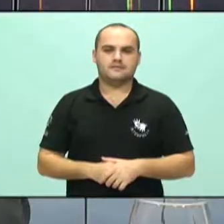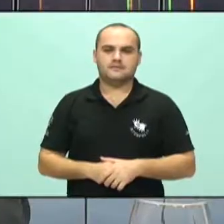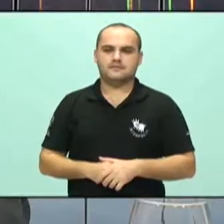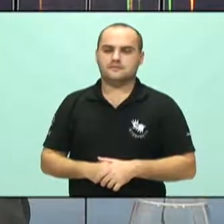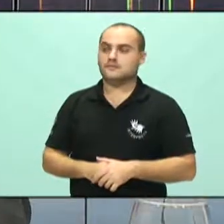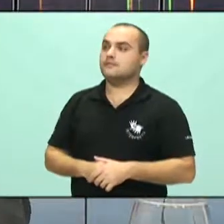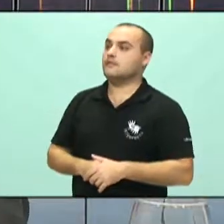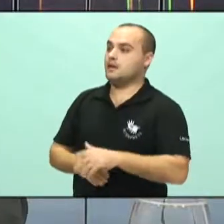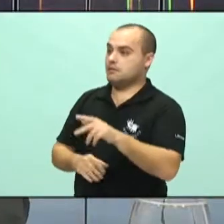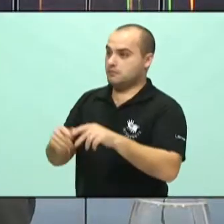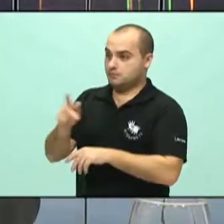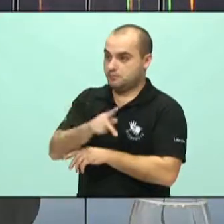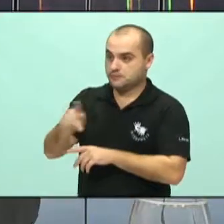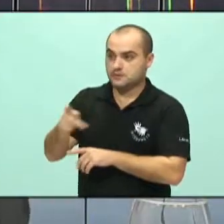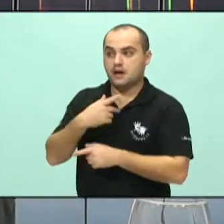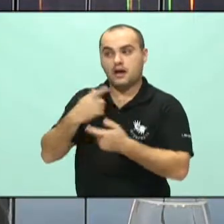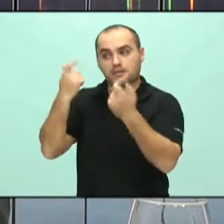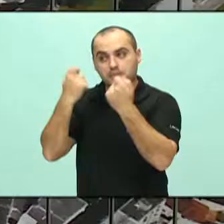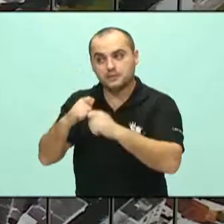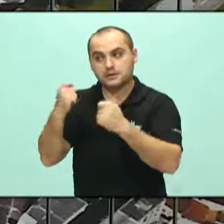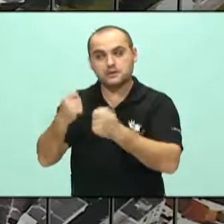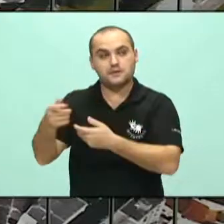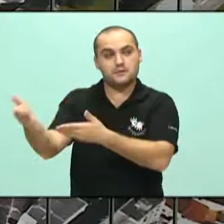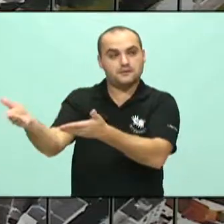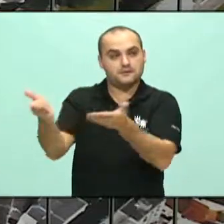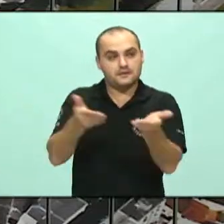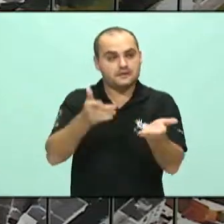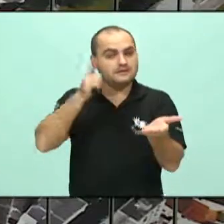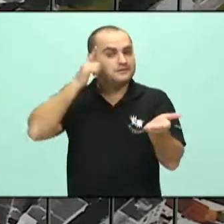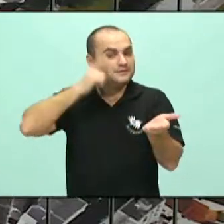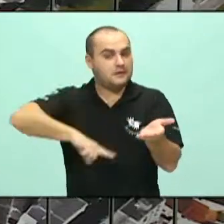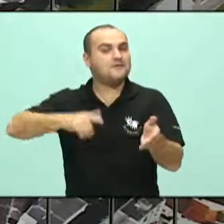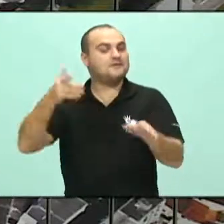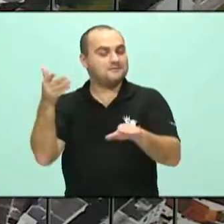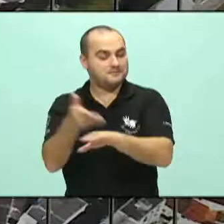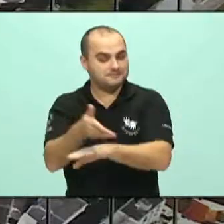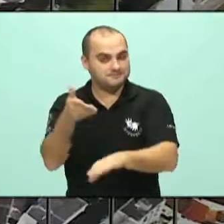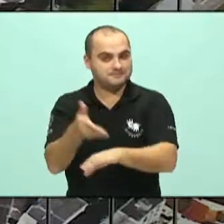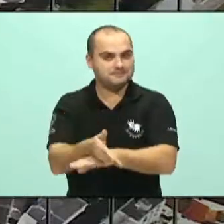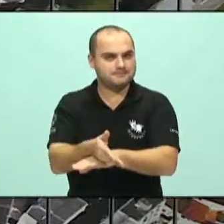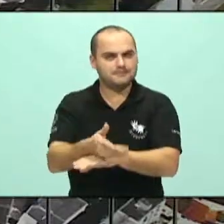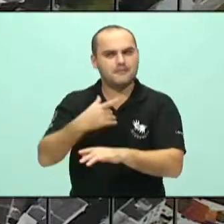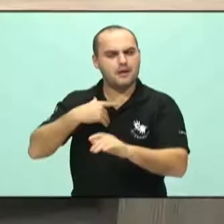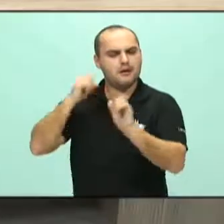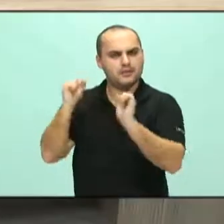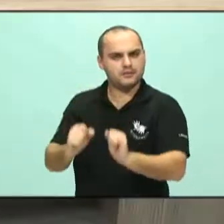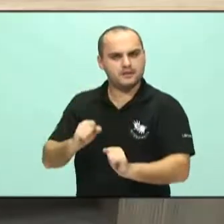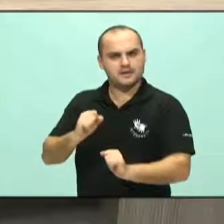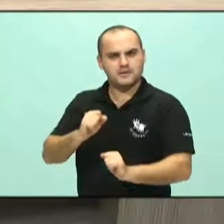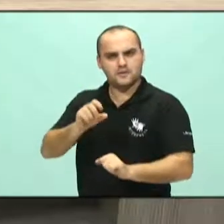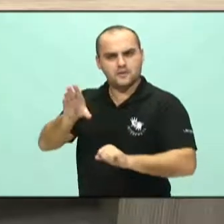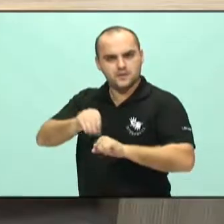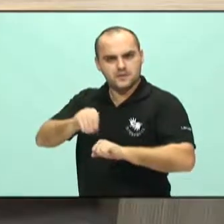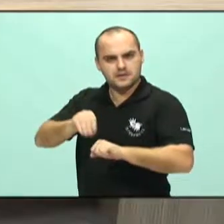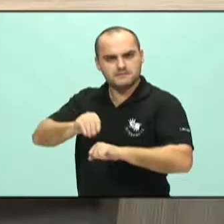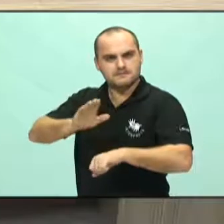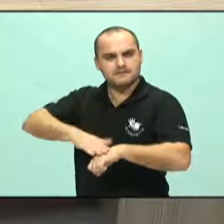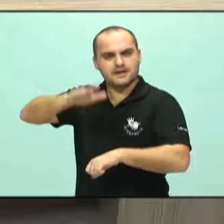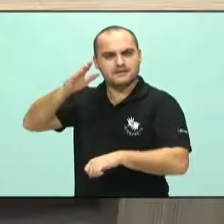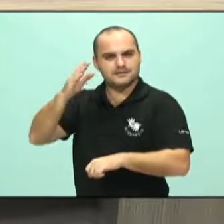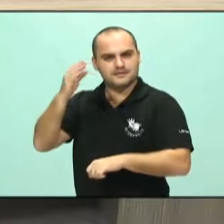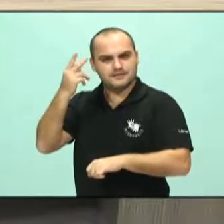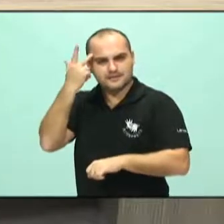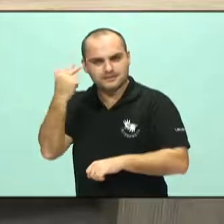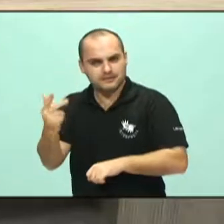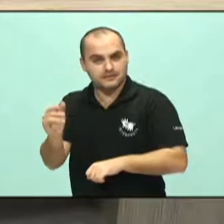que convidá-lo novamente para participar do programa, para a gente poder enriquecer um pouco mais o conhecimento da história de Itajaí